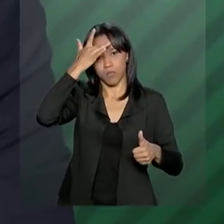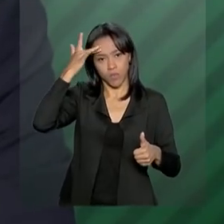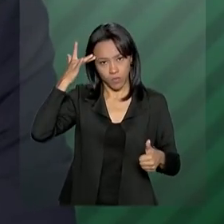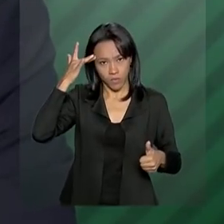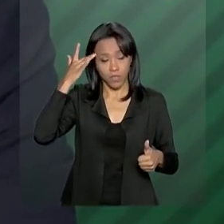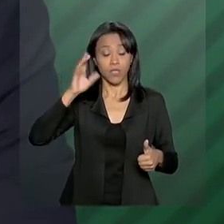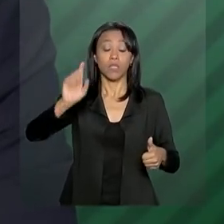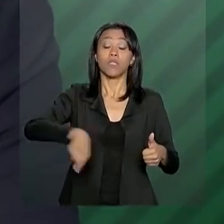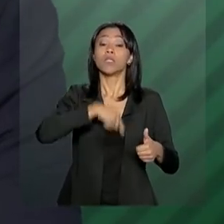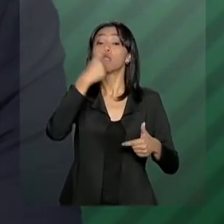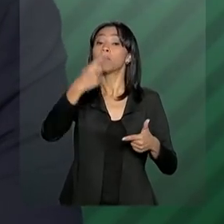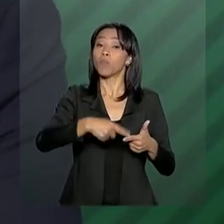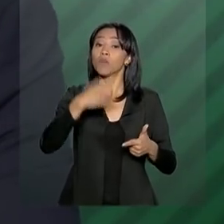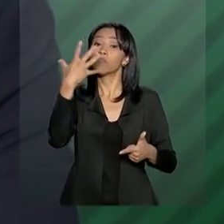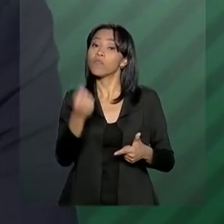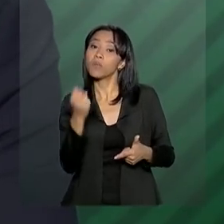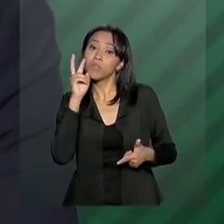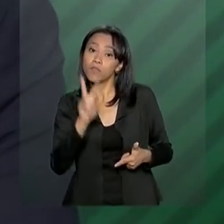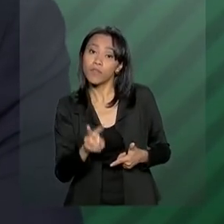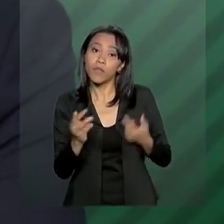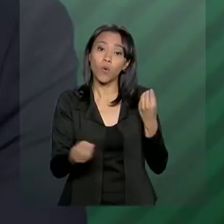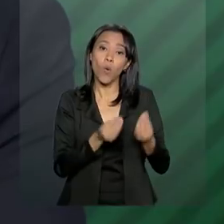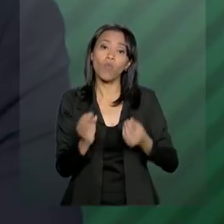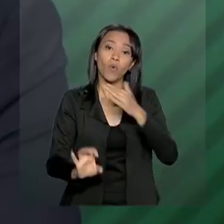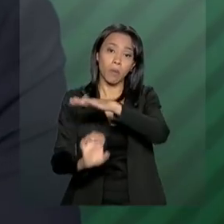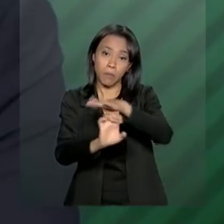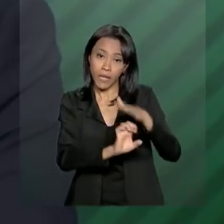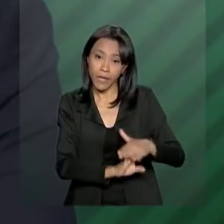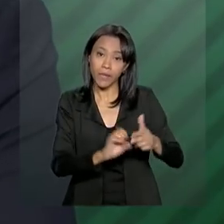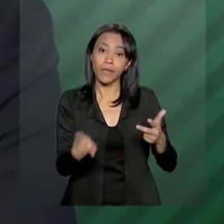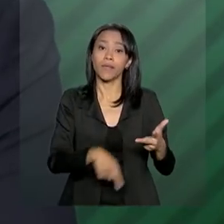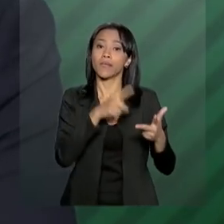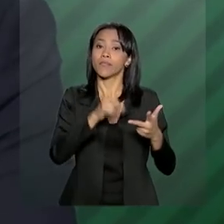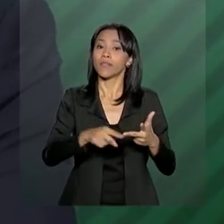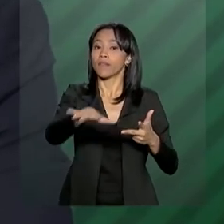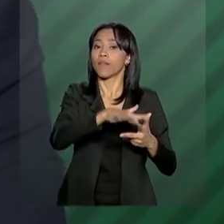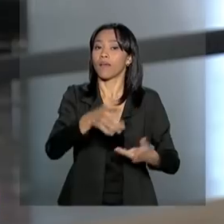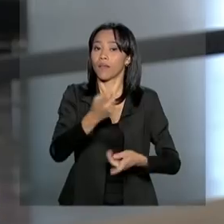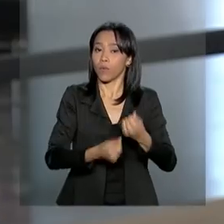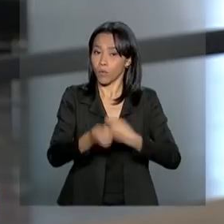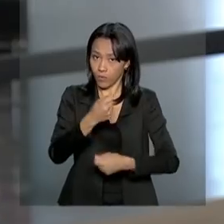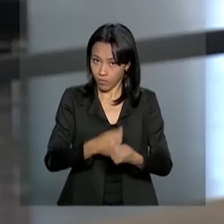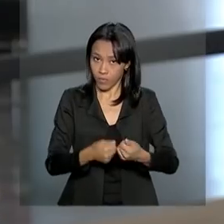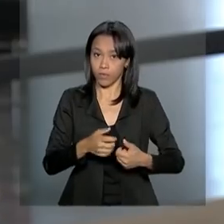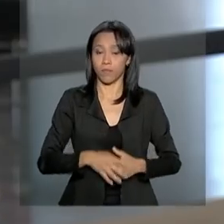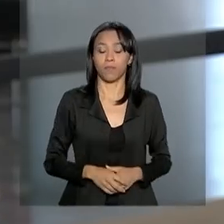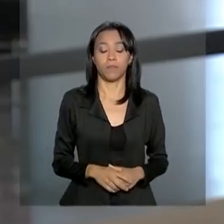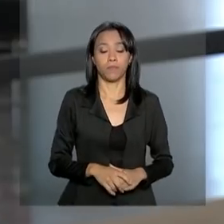vamos ver como é que fica a questão da empresa, do setor econômico.